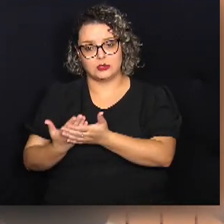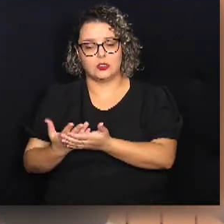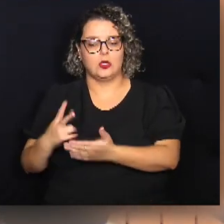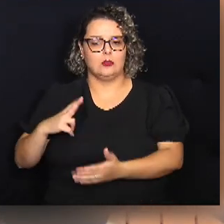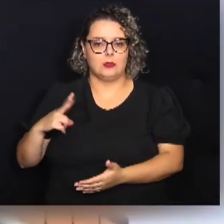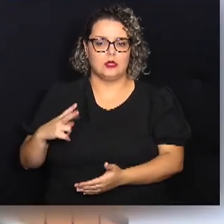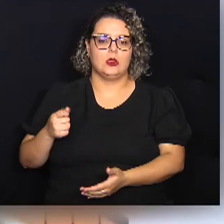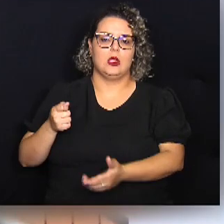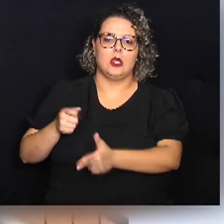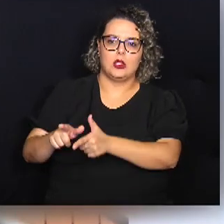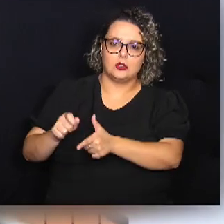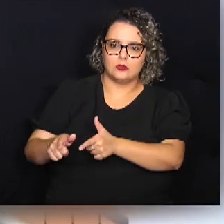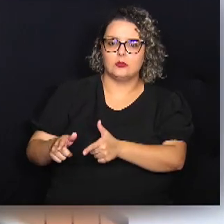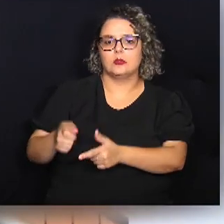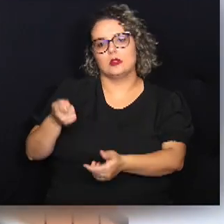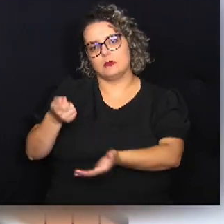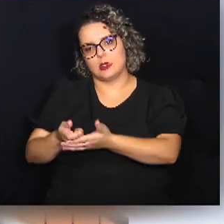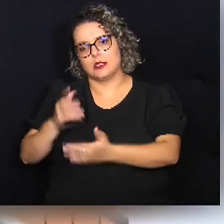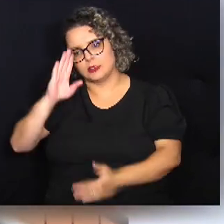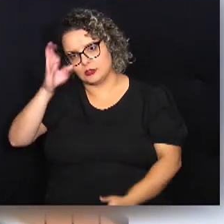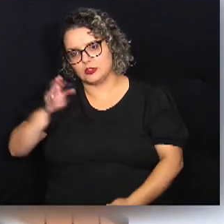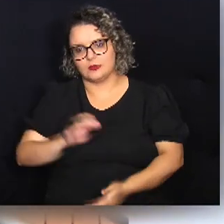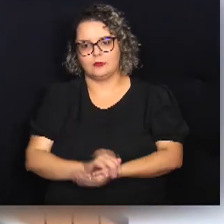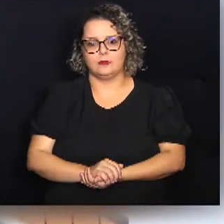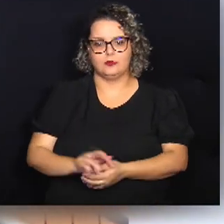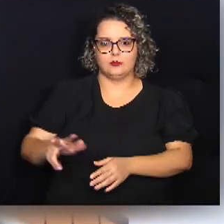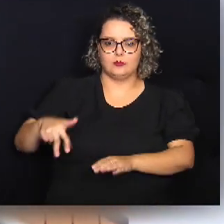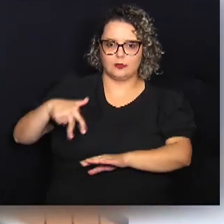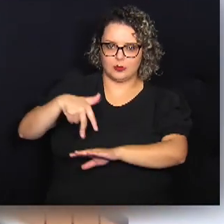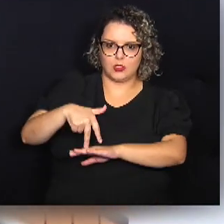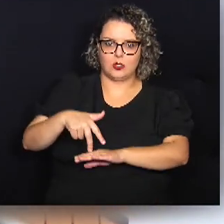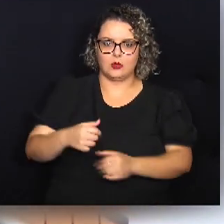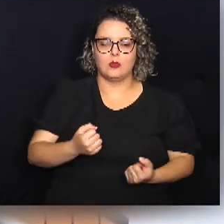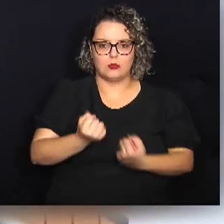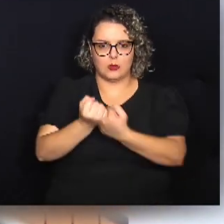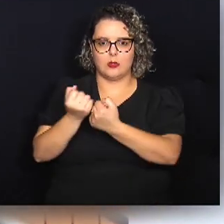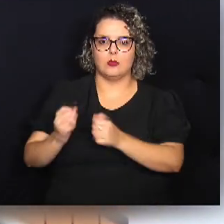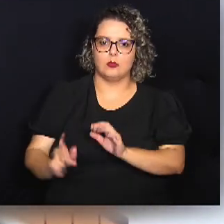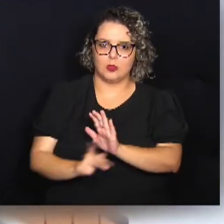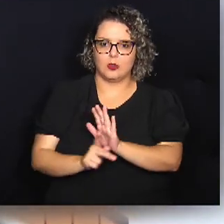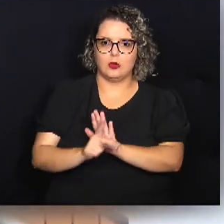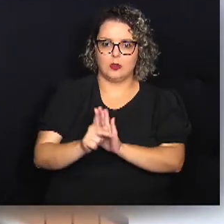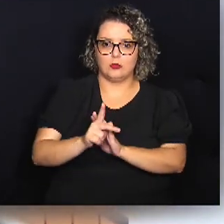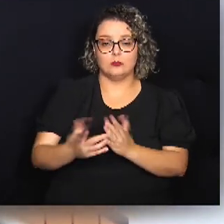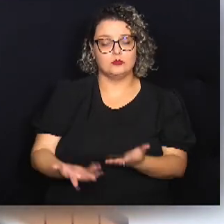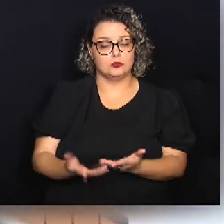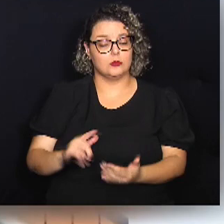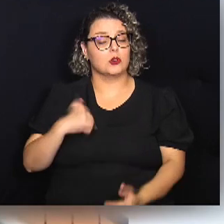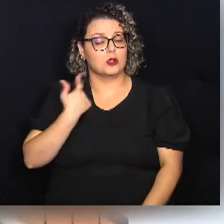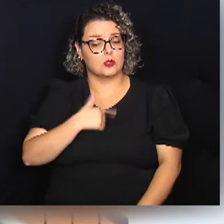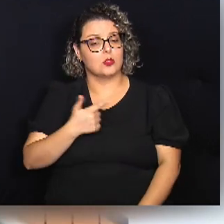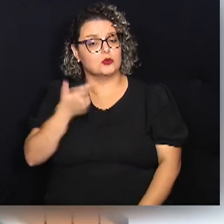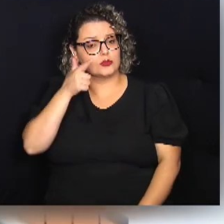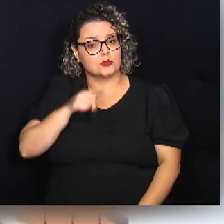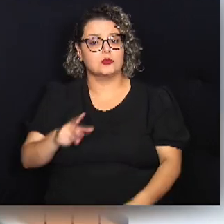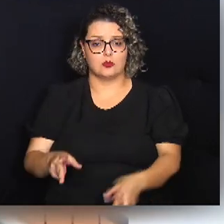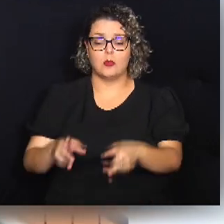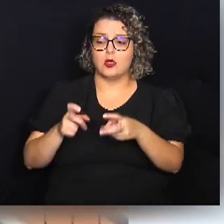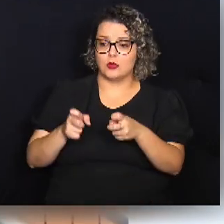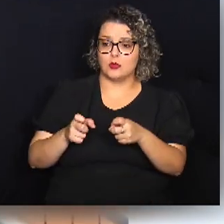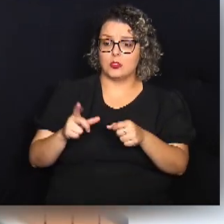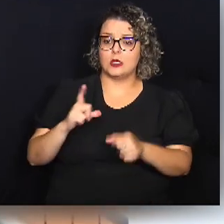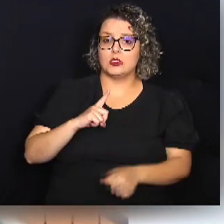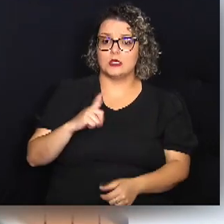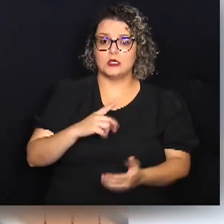armários diretamente por ele. Eu venho aqui demonstrar o meu apoio ao projeto, pois a gente consegue ver que existem